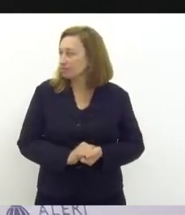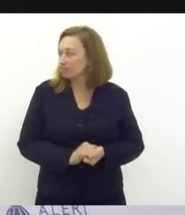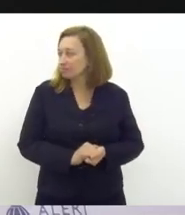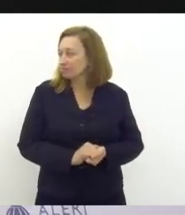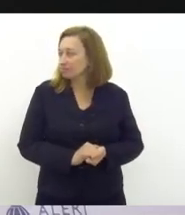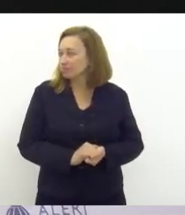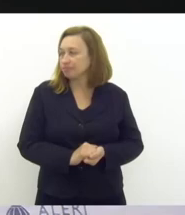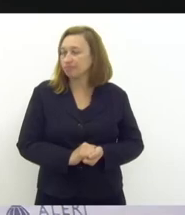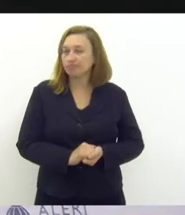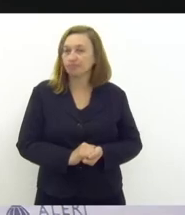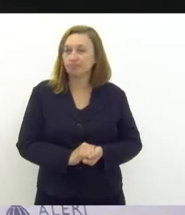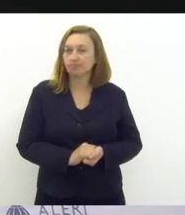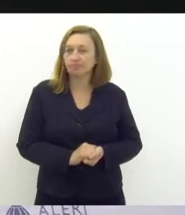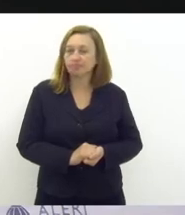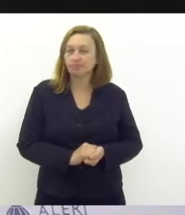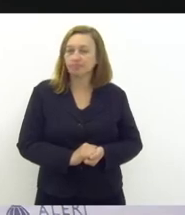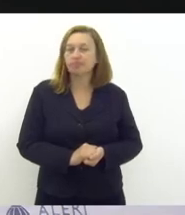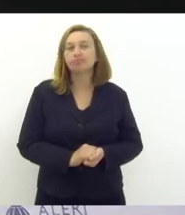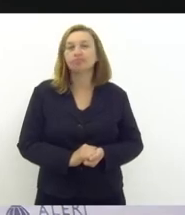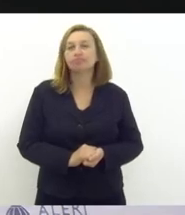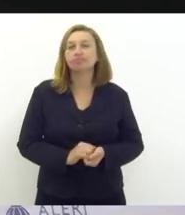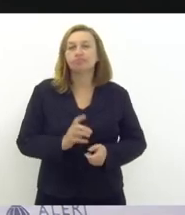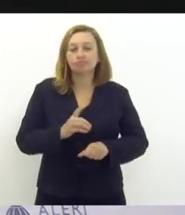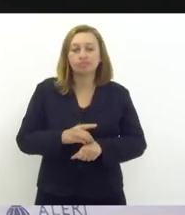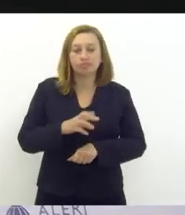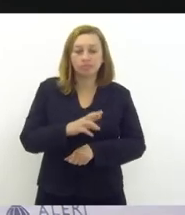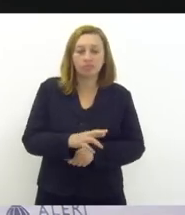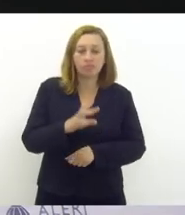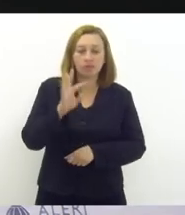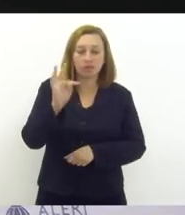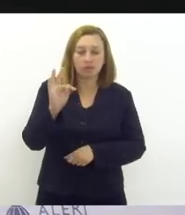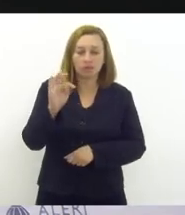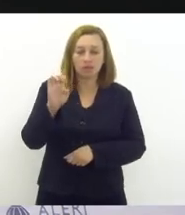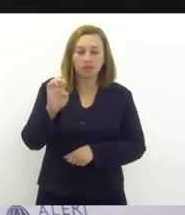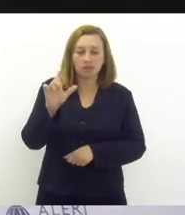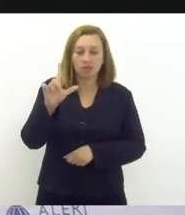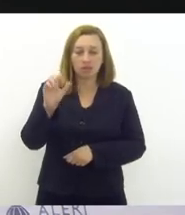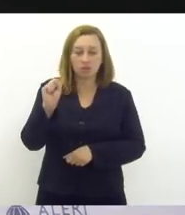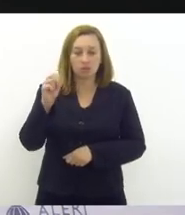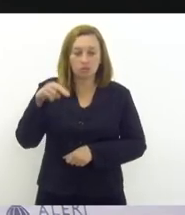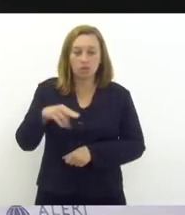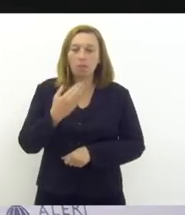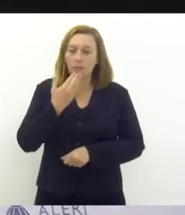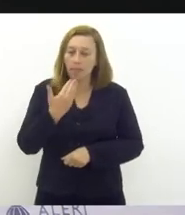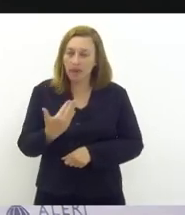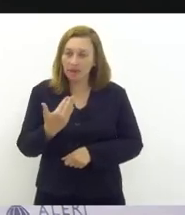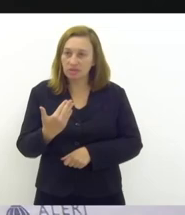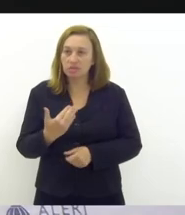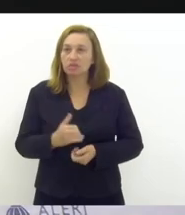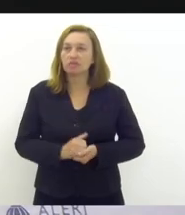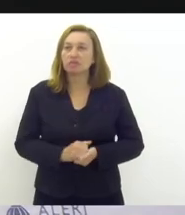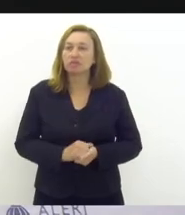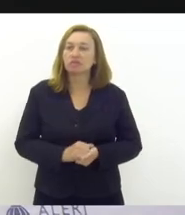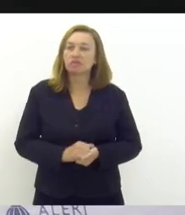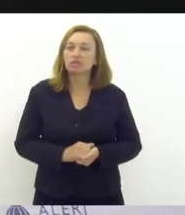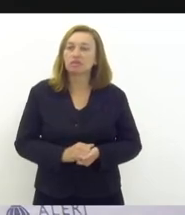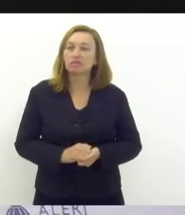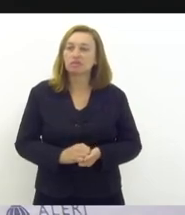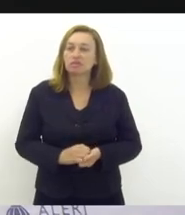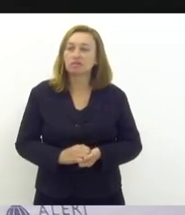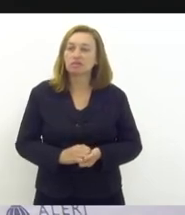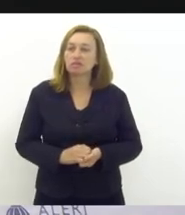e assim como o Dr Telson eh peço aí a a